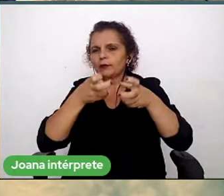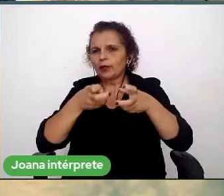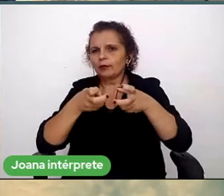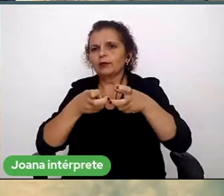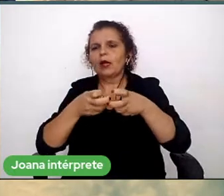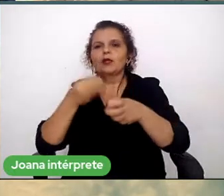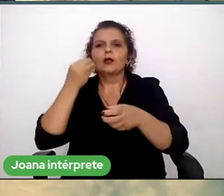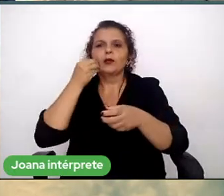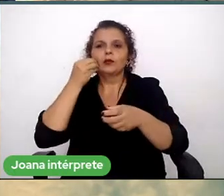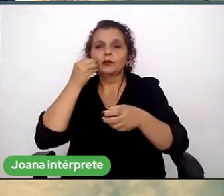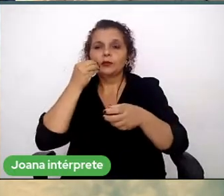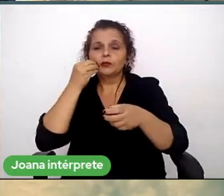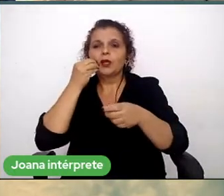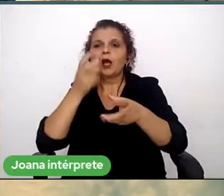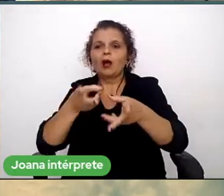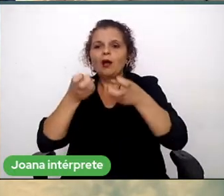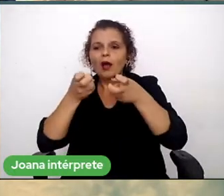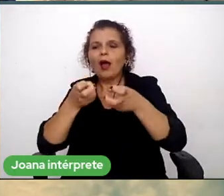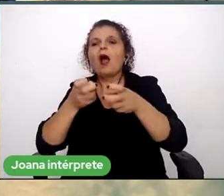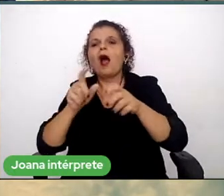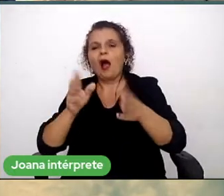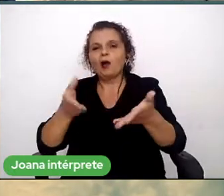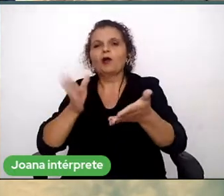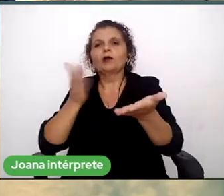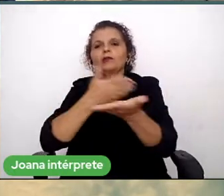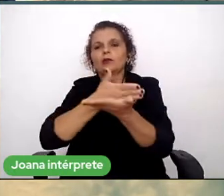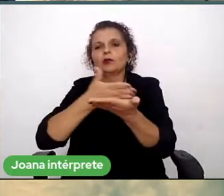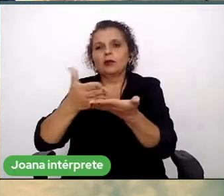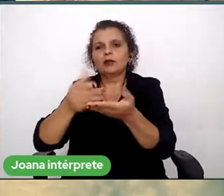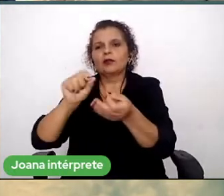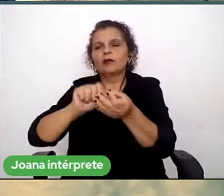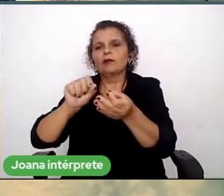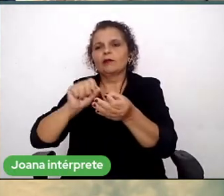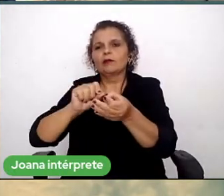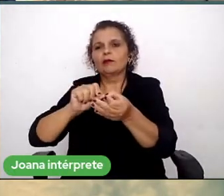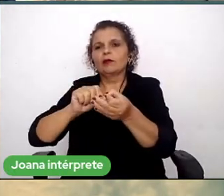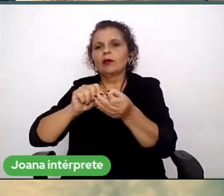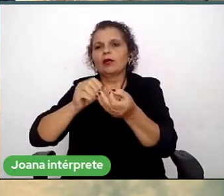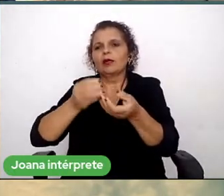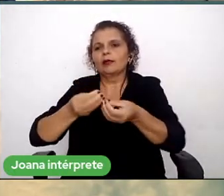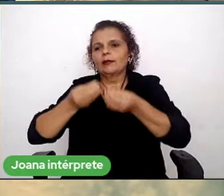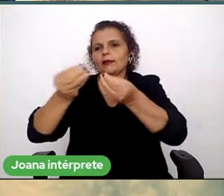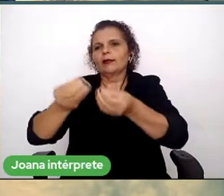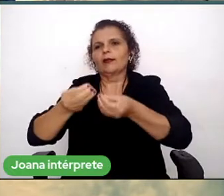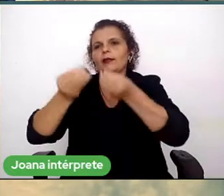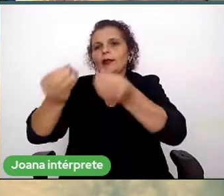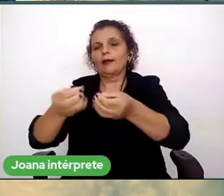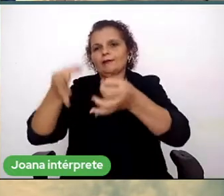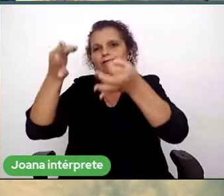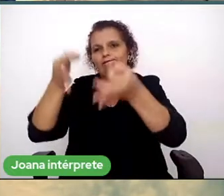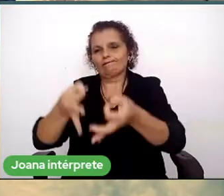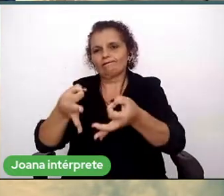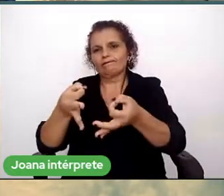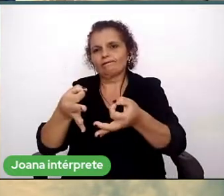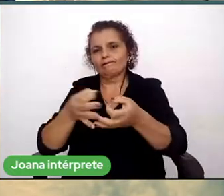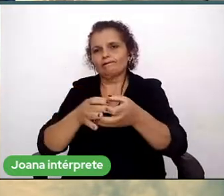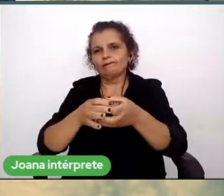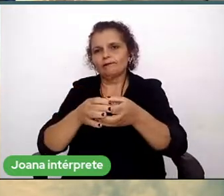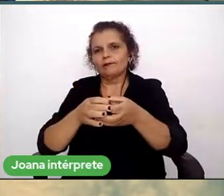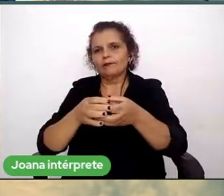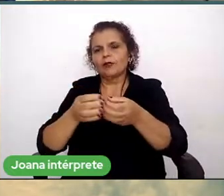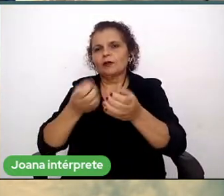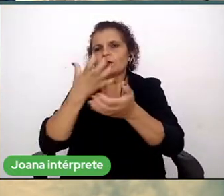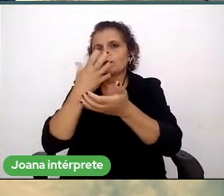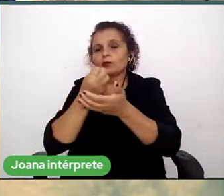minhas oportunidades e agora vamos começar a fazer uma linha de entrega de